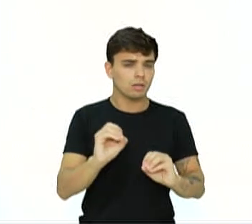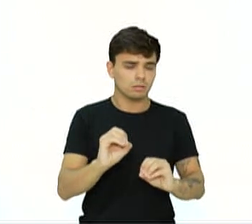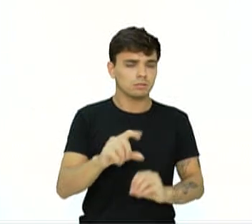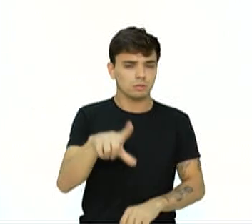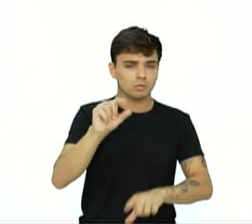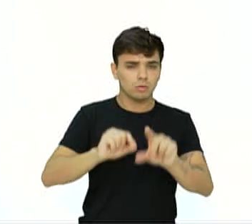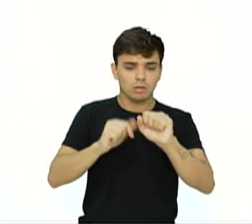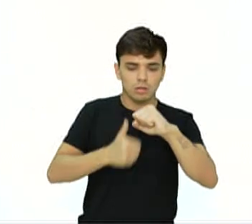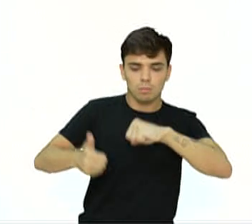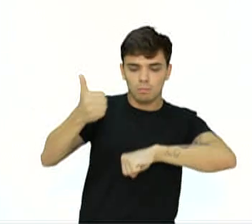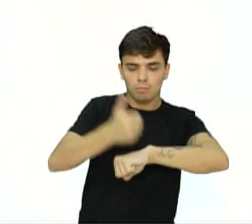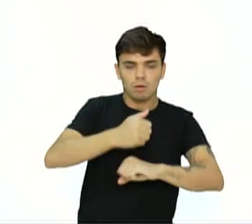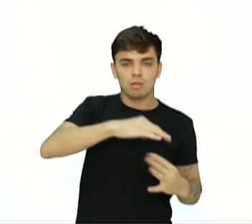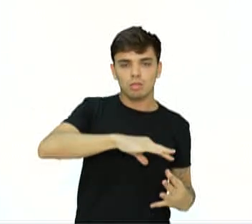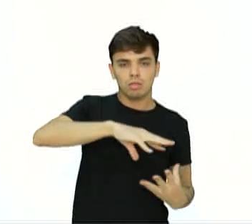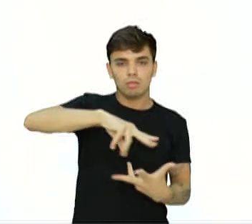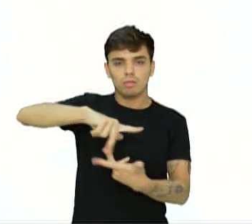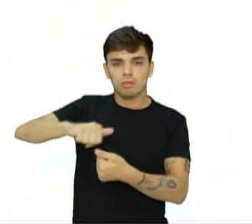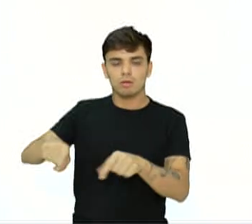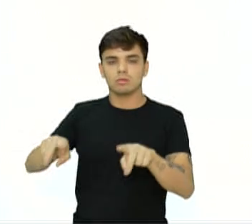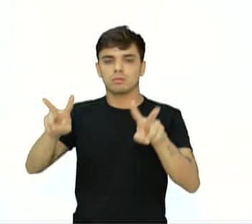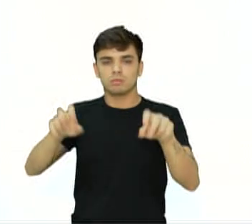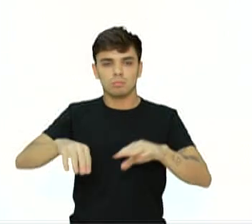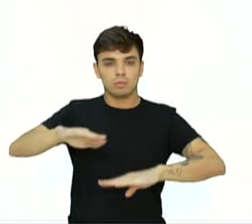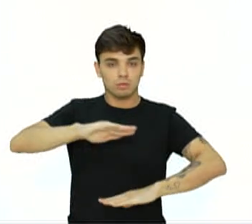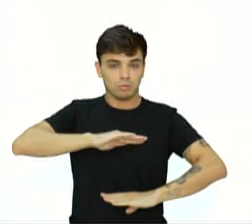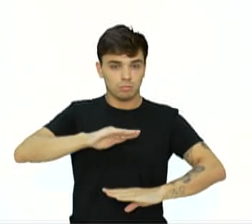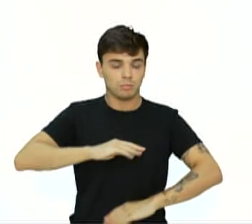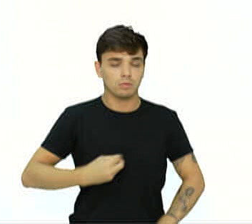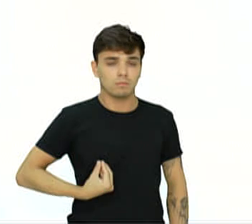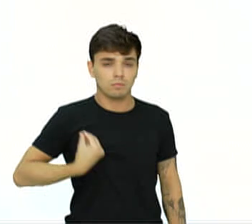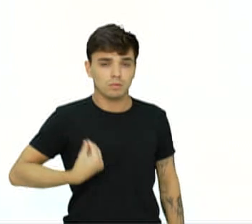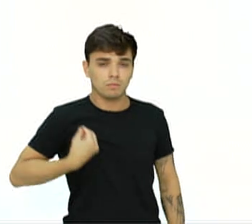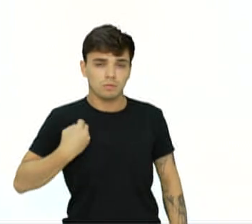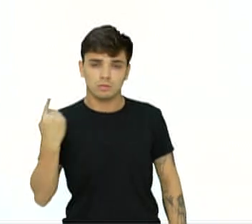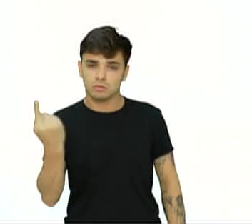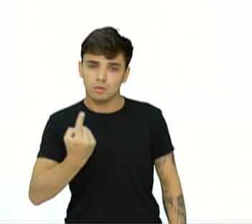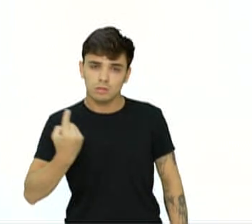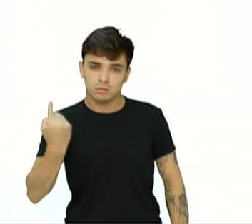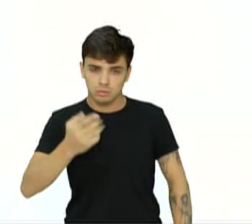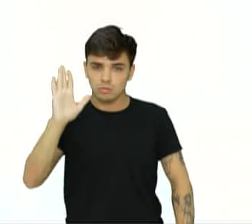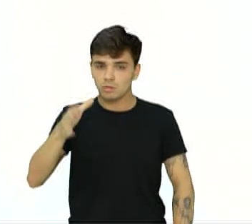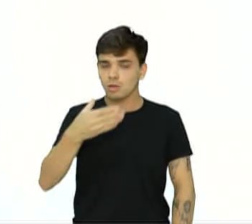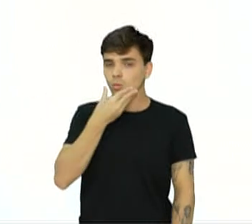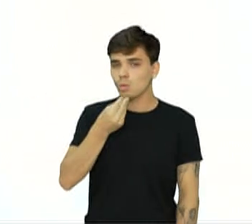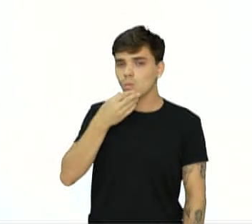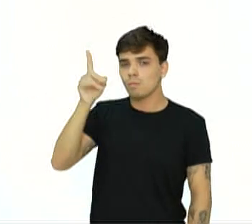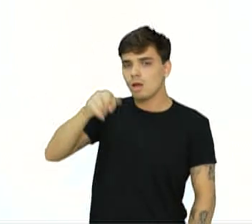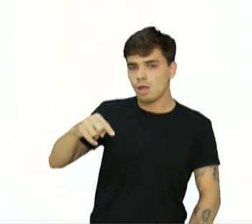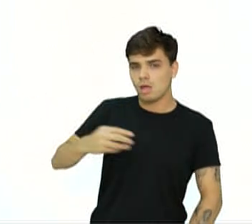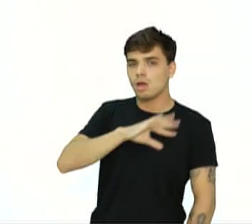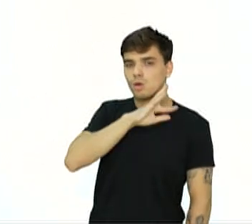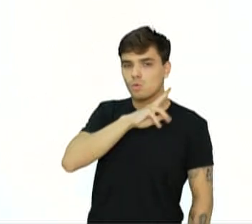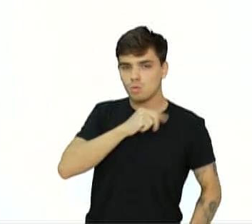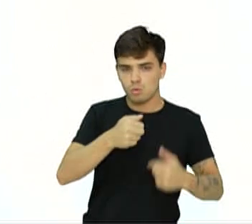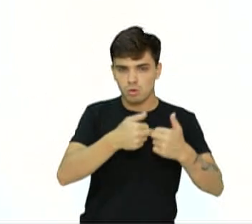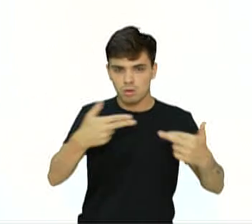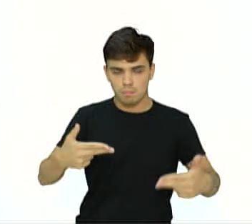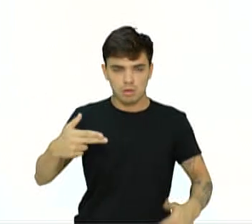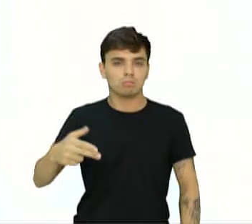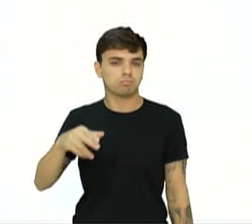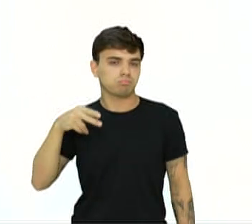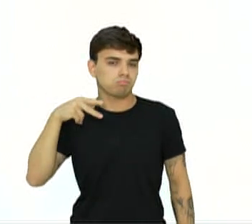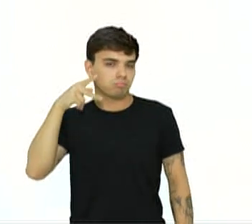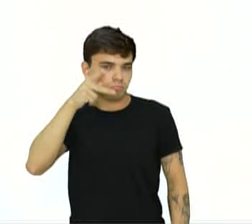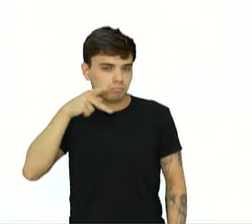mundo inteiro sob a condição de viver só, já que o homem é um animal político